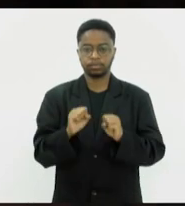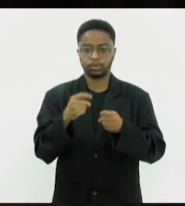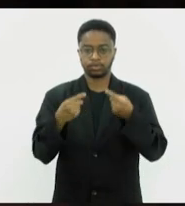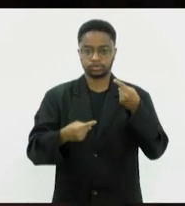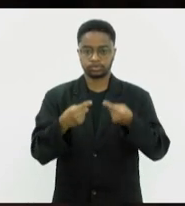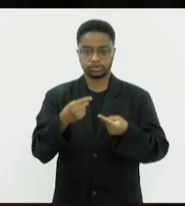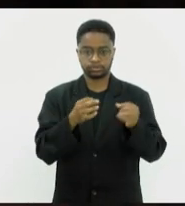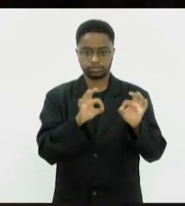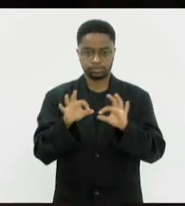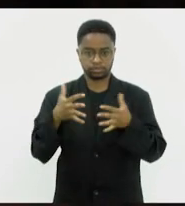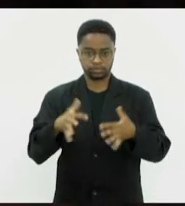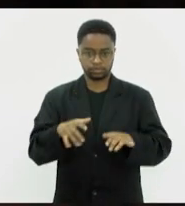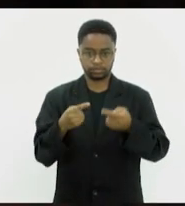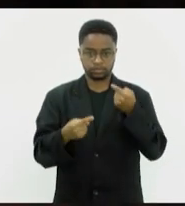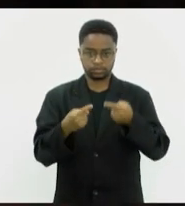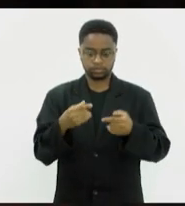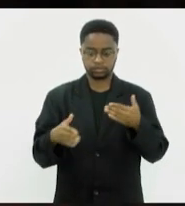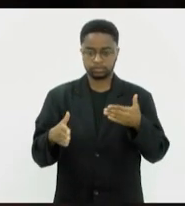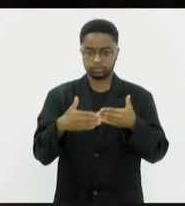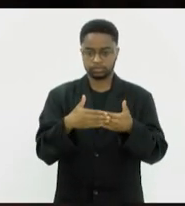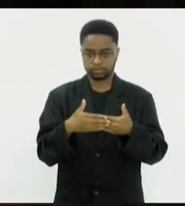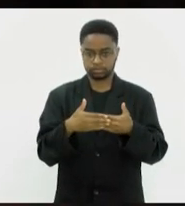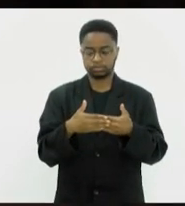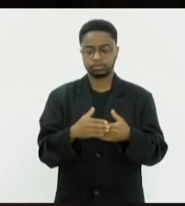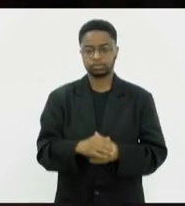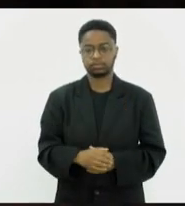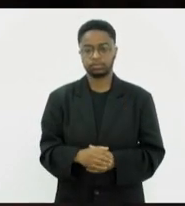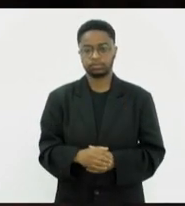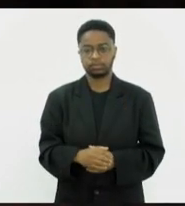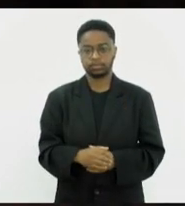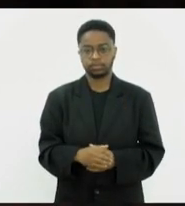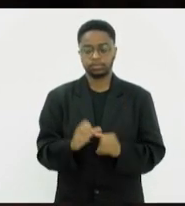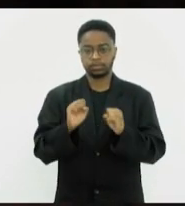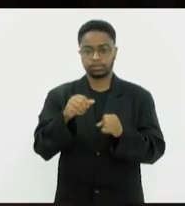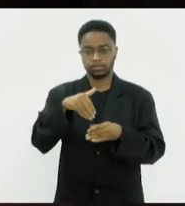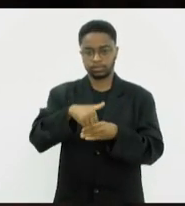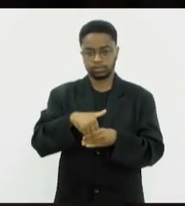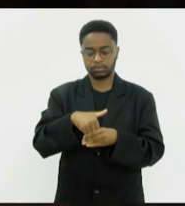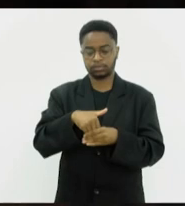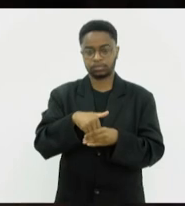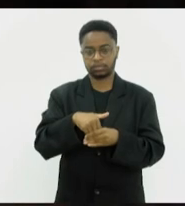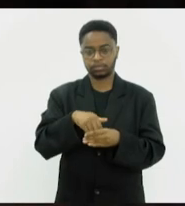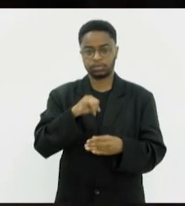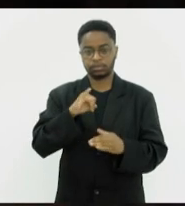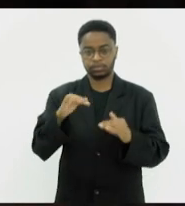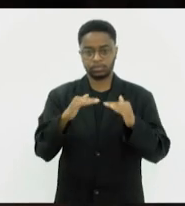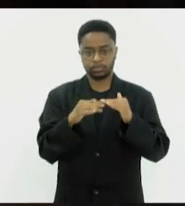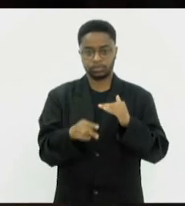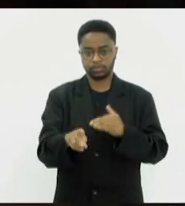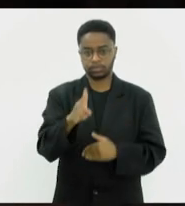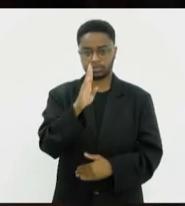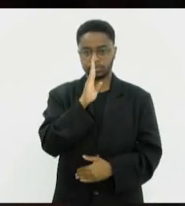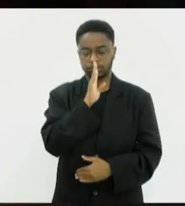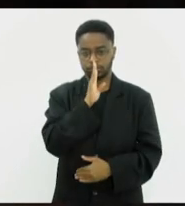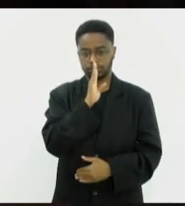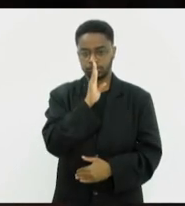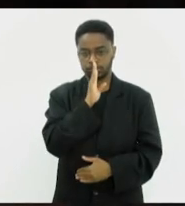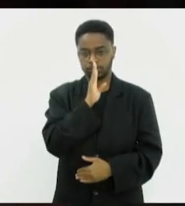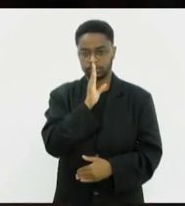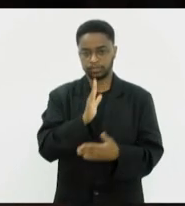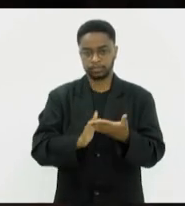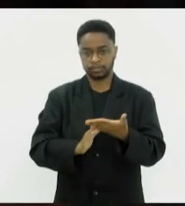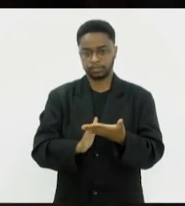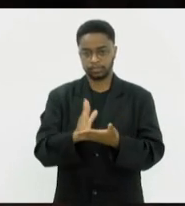discussão, não havendo quem queira discutir, encerrada a discussão. Em votação, os senhores que aprovam permaneçam como